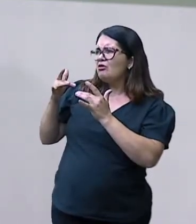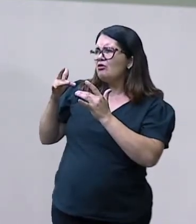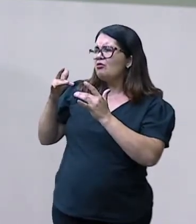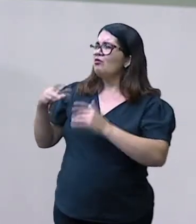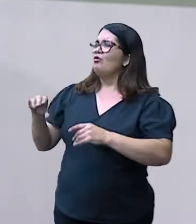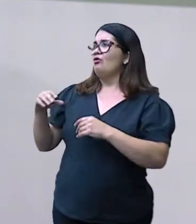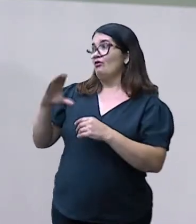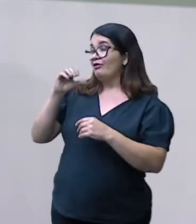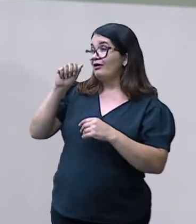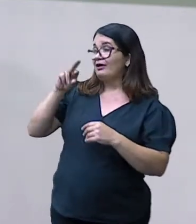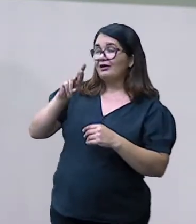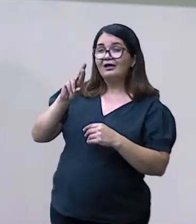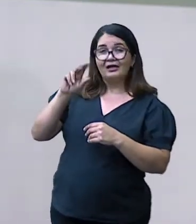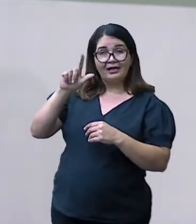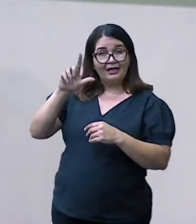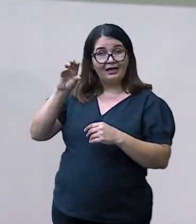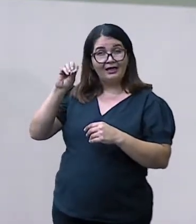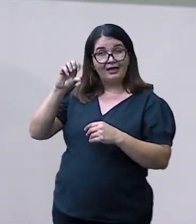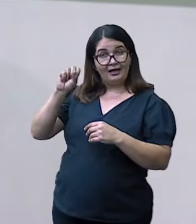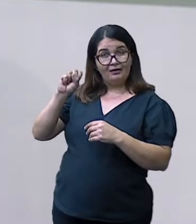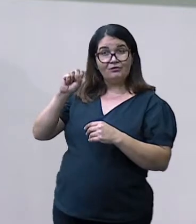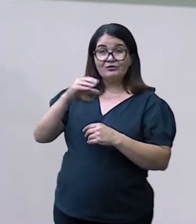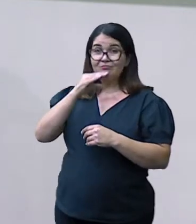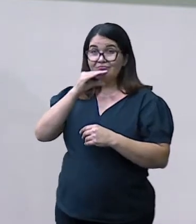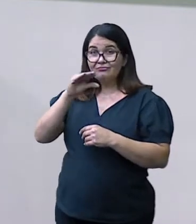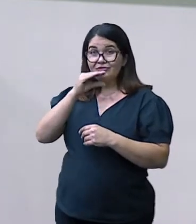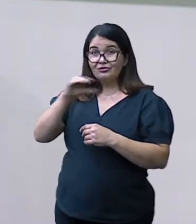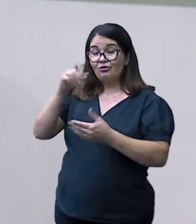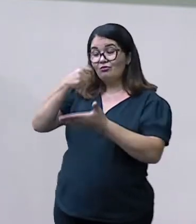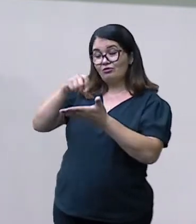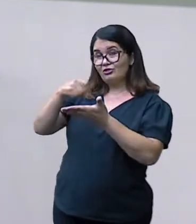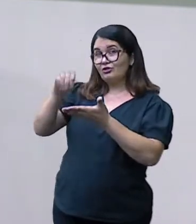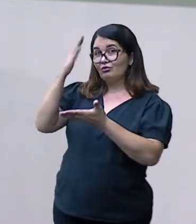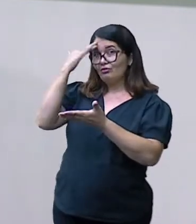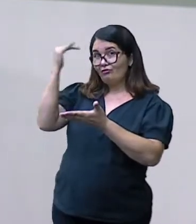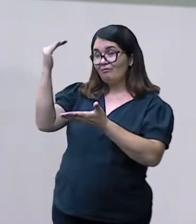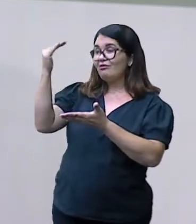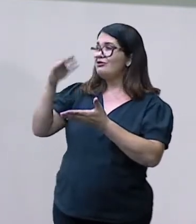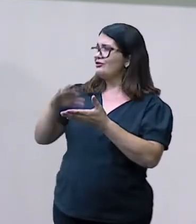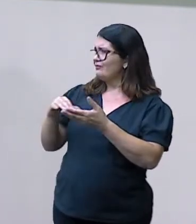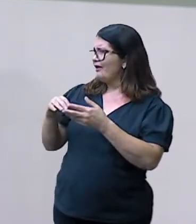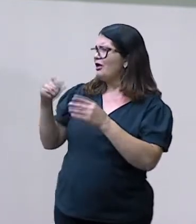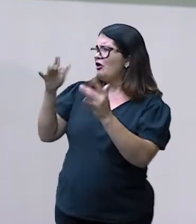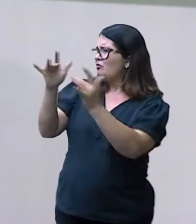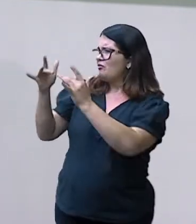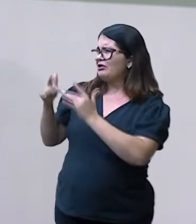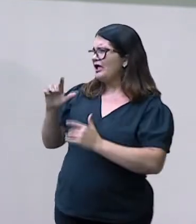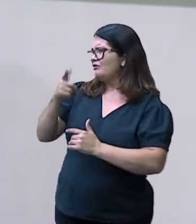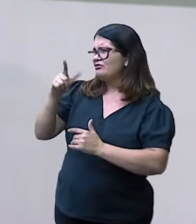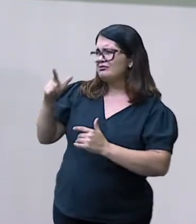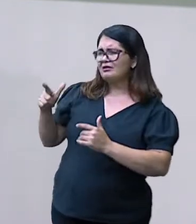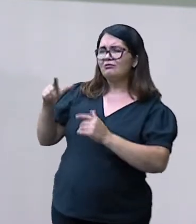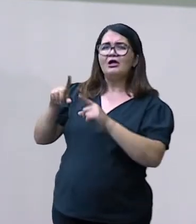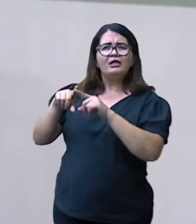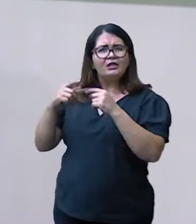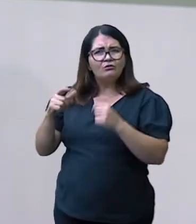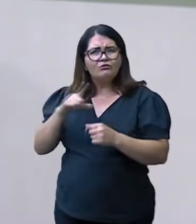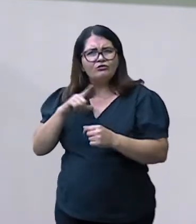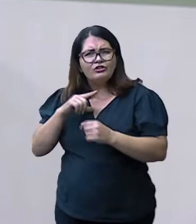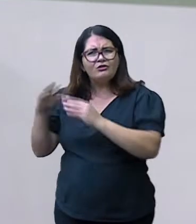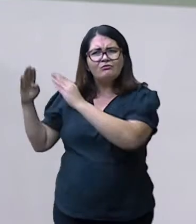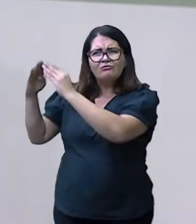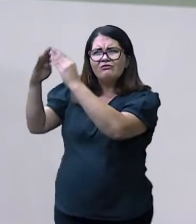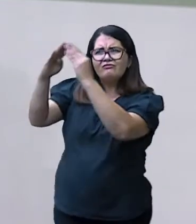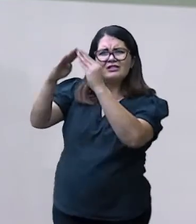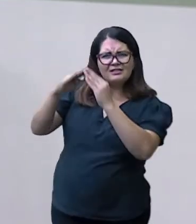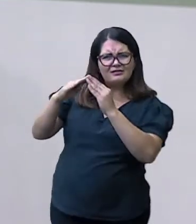eu casei, que eu fui para Guanhães, e o vizinho lá da minha sogra, eu tinha um tio chamado Casimiro Andrade, que